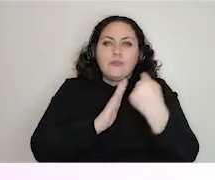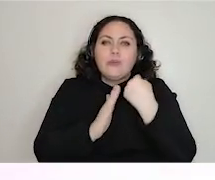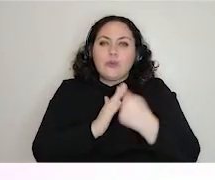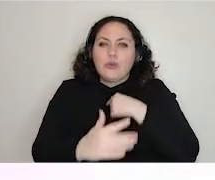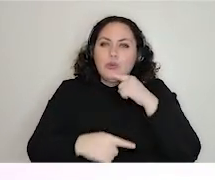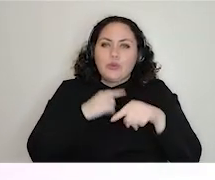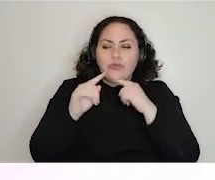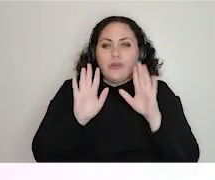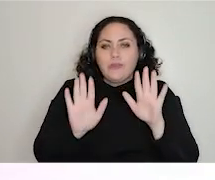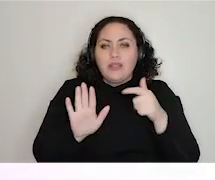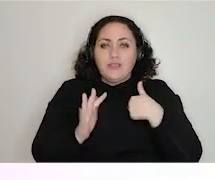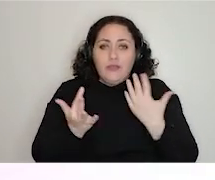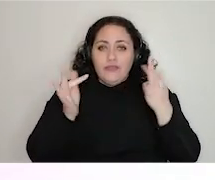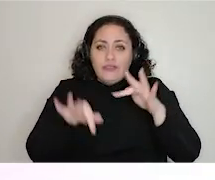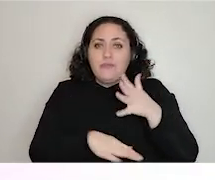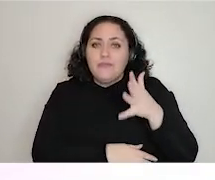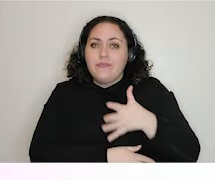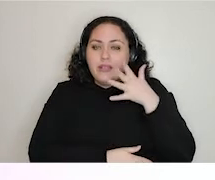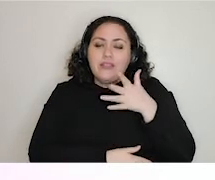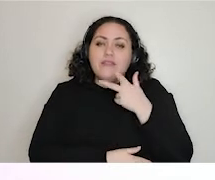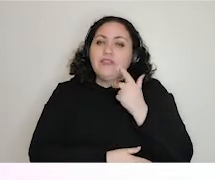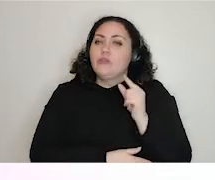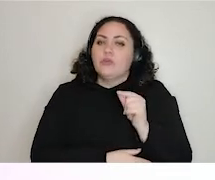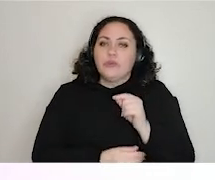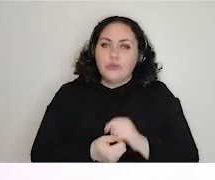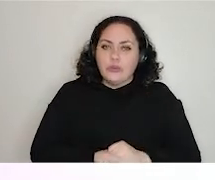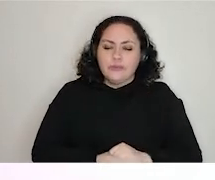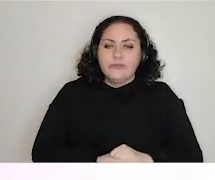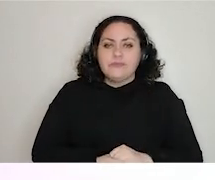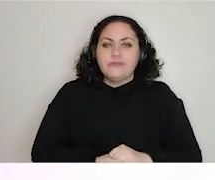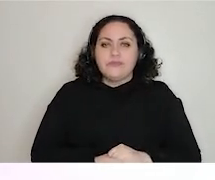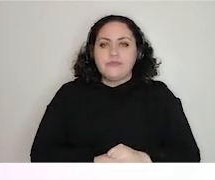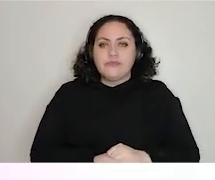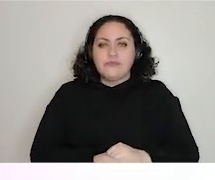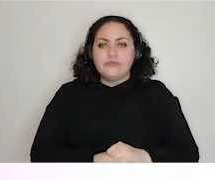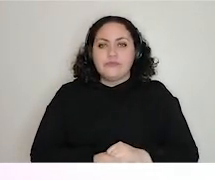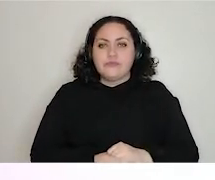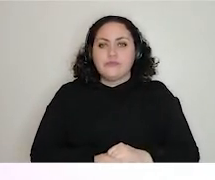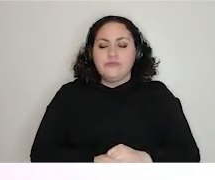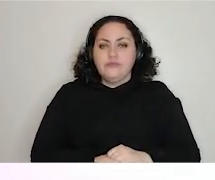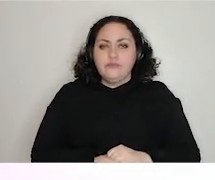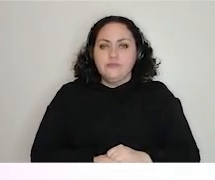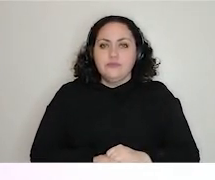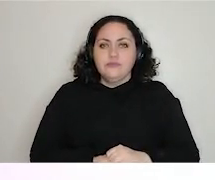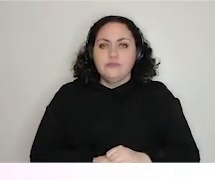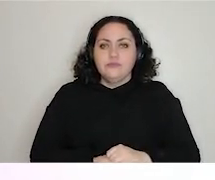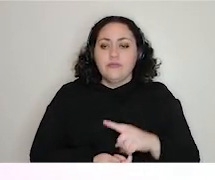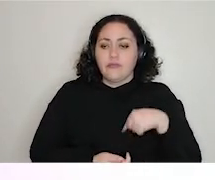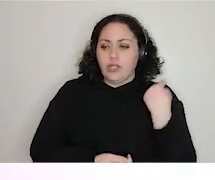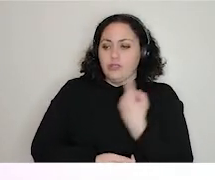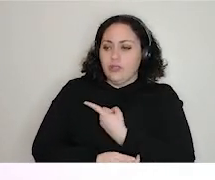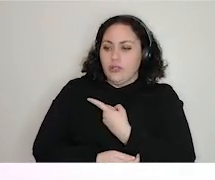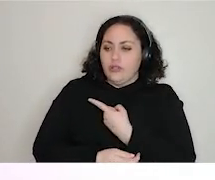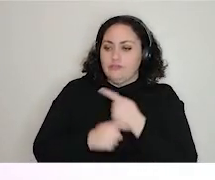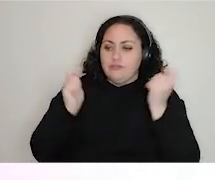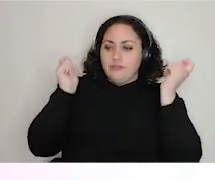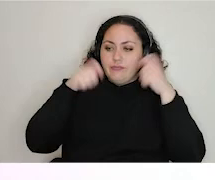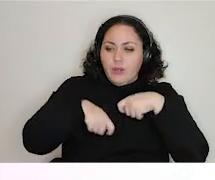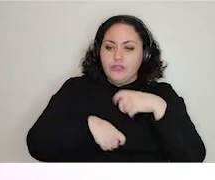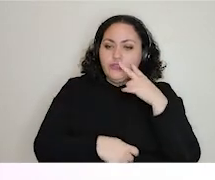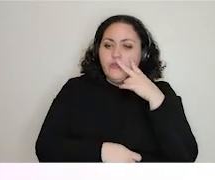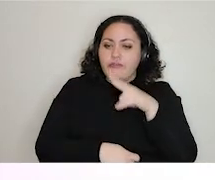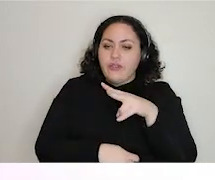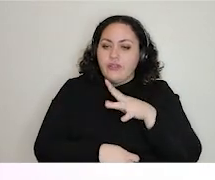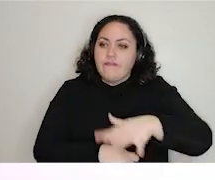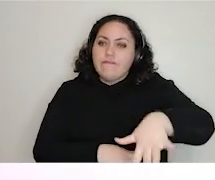agora seja o momento das dúvidas, mas eu encerro a minha fala pensando nesse sentido. Né? Que a gente possa olhar para o nosso